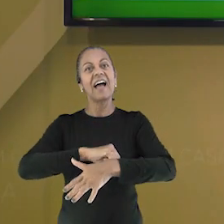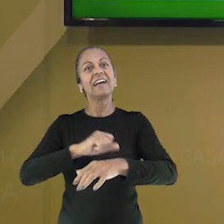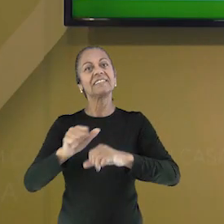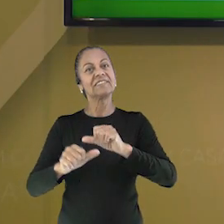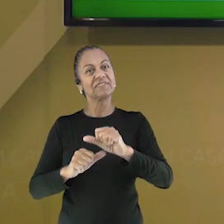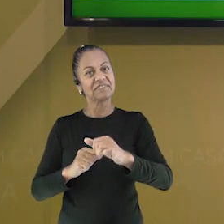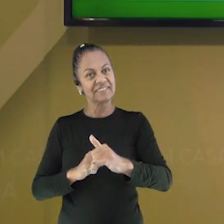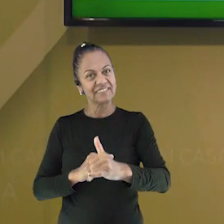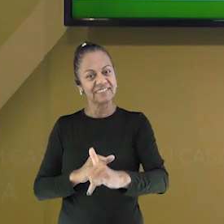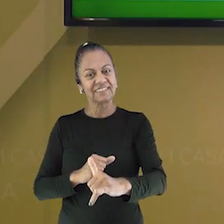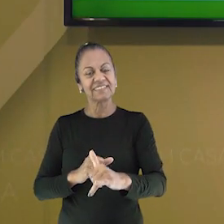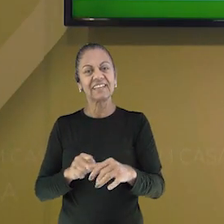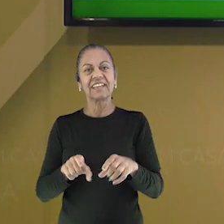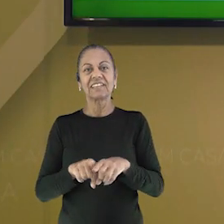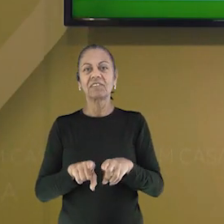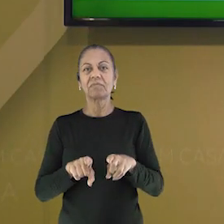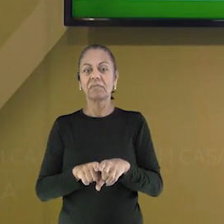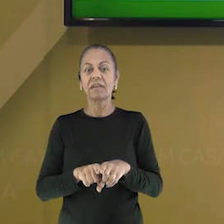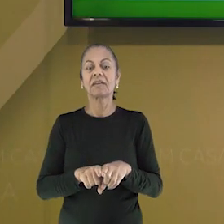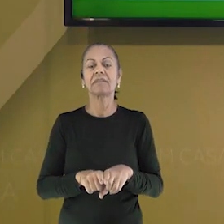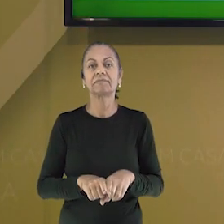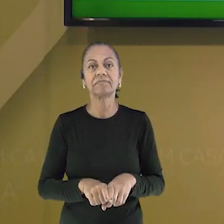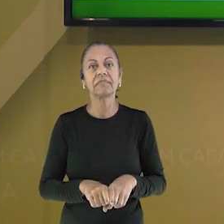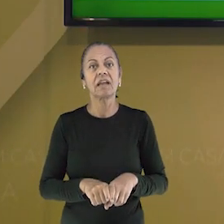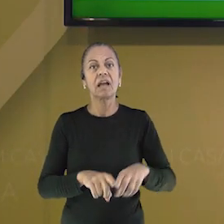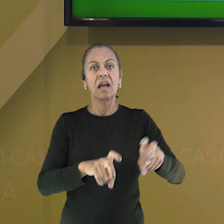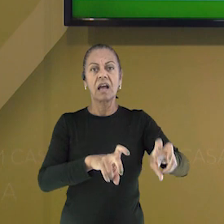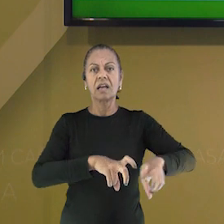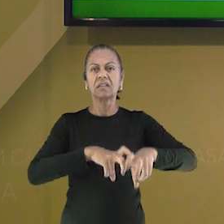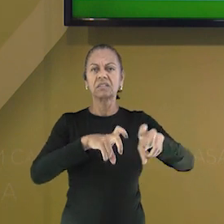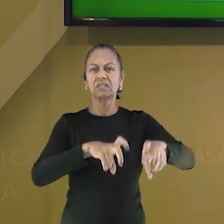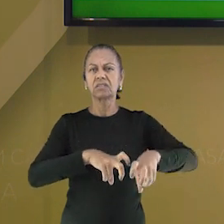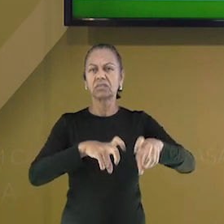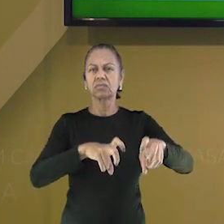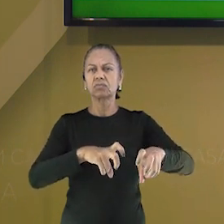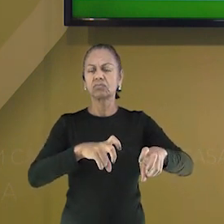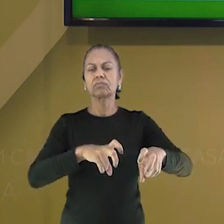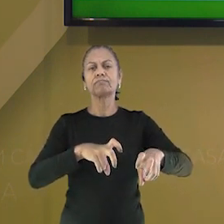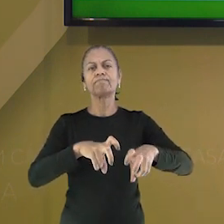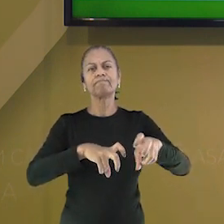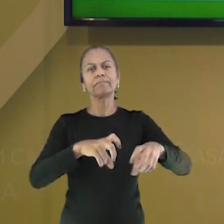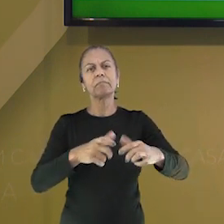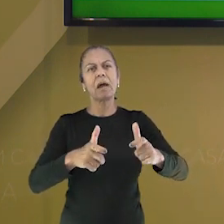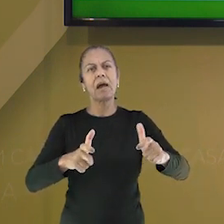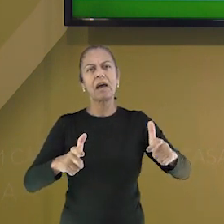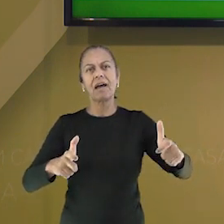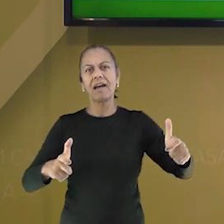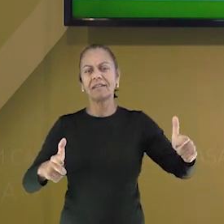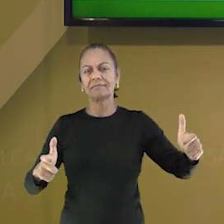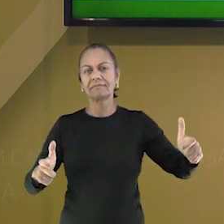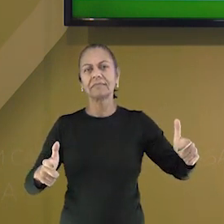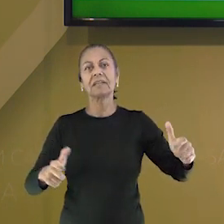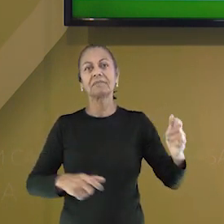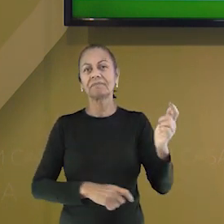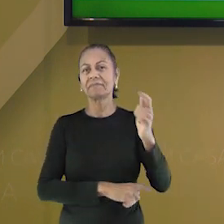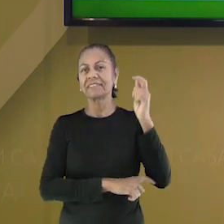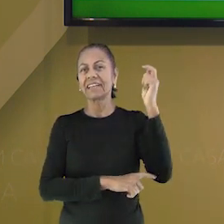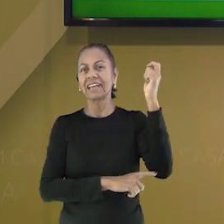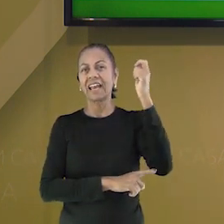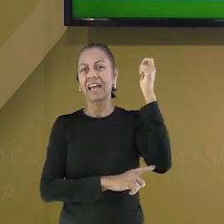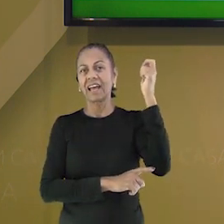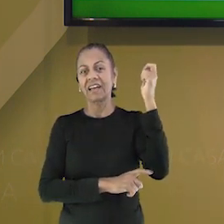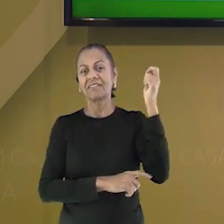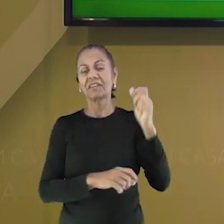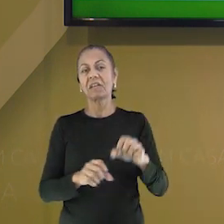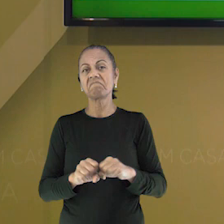vimos que o avanço da fronteira agrícola, ele representa uma ameaça às áreas de floresta, causando impactos ambientais